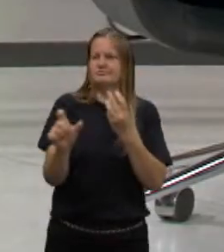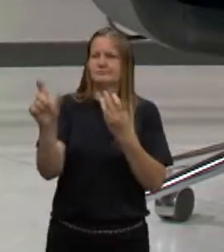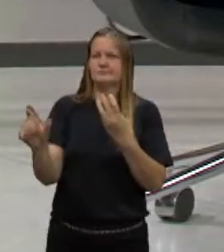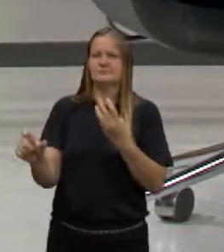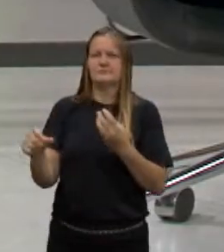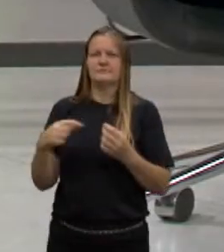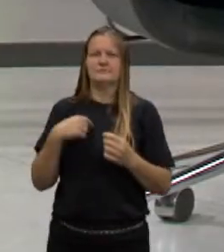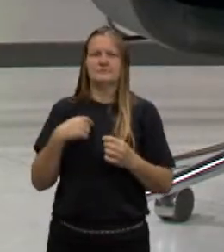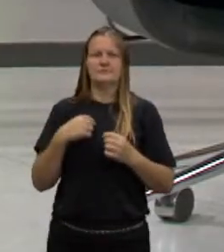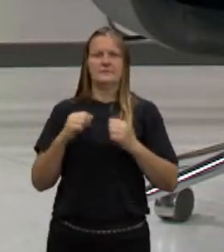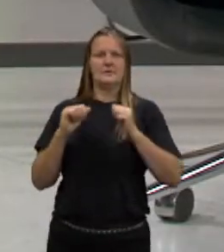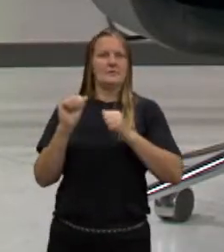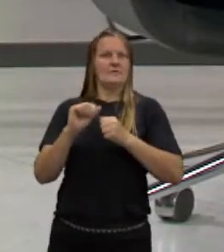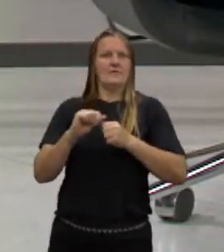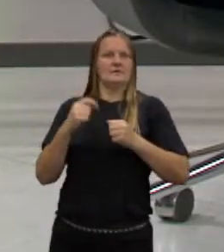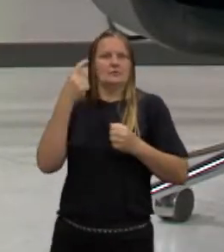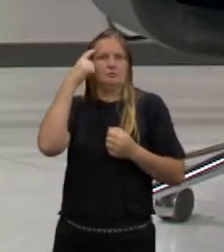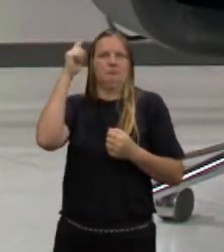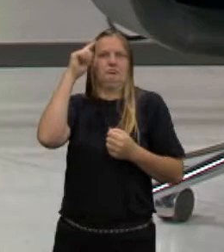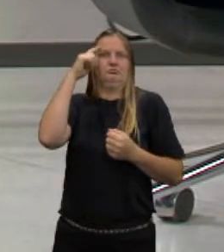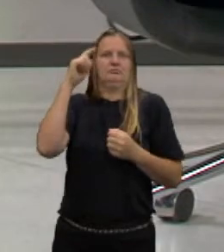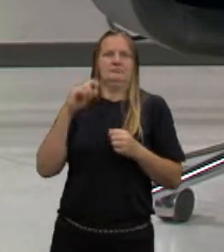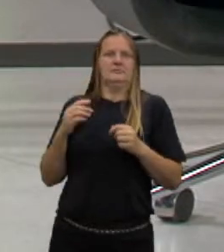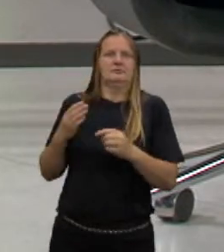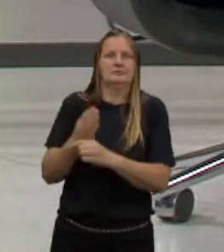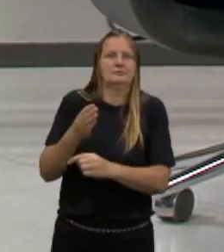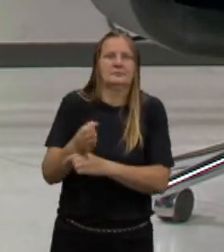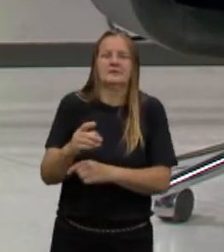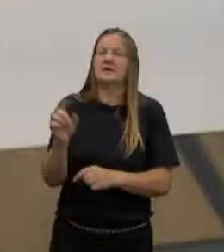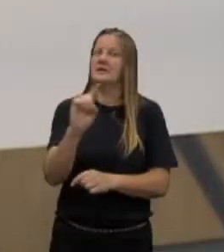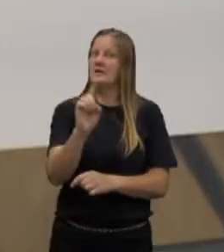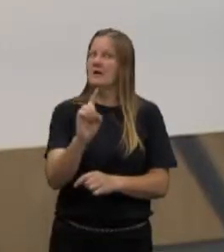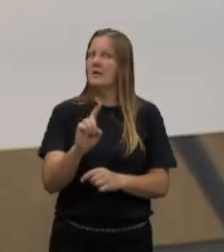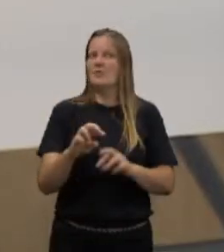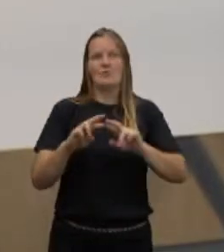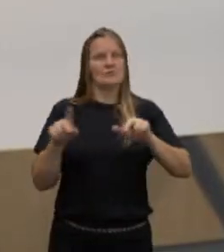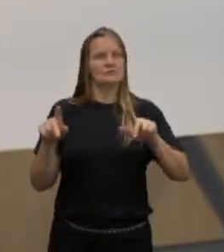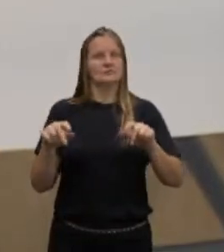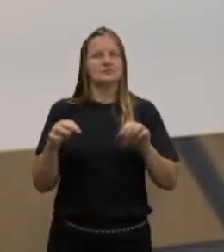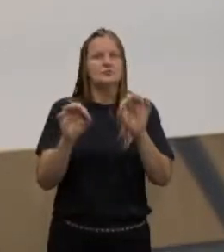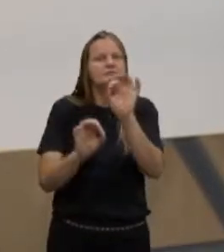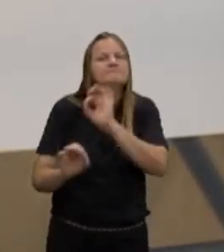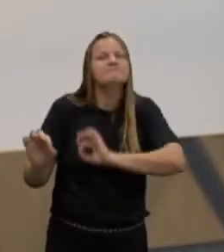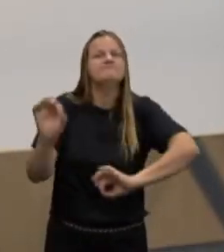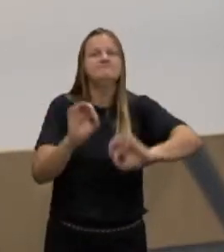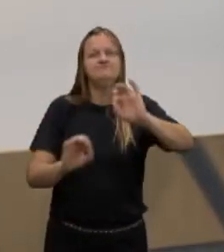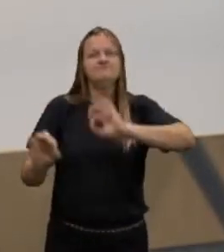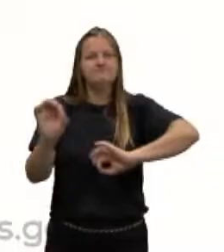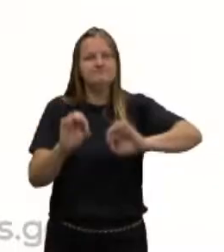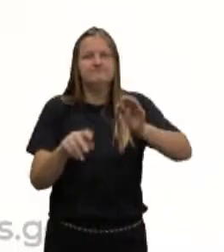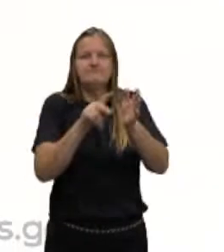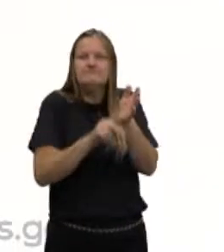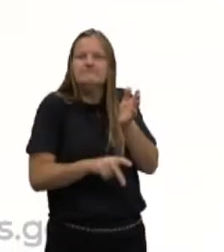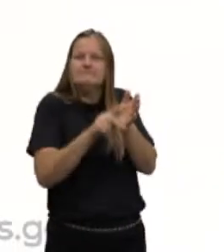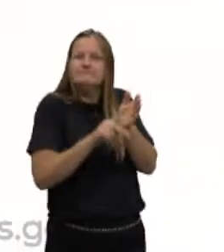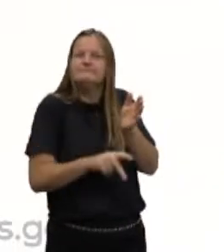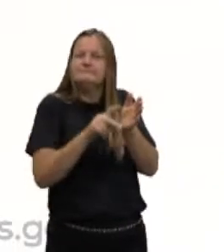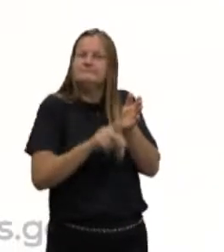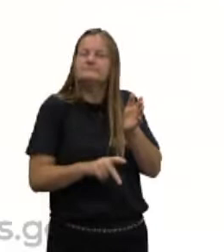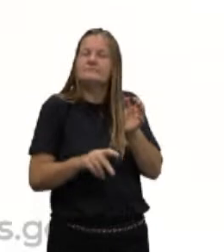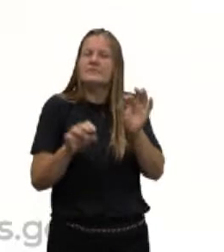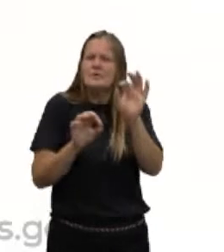ator resolve fazer o que quer na hora que bem entende, entrando no palco na hora que bem quer. Não, não é assim. Tem toda